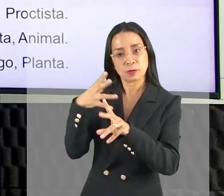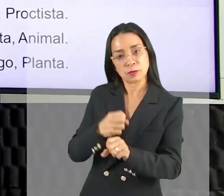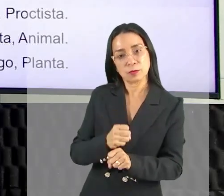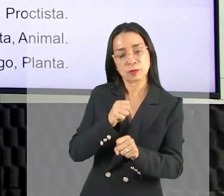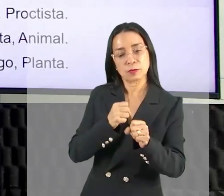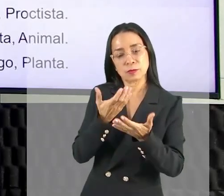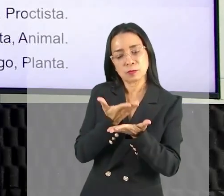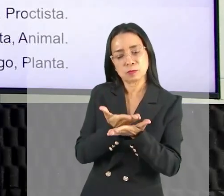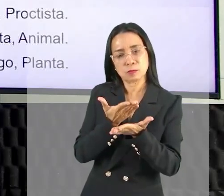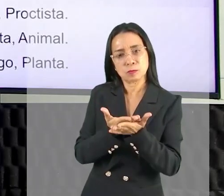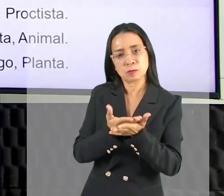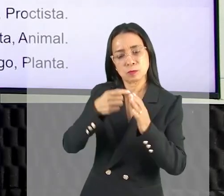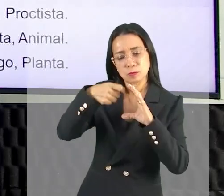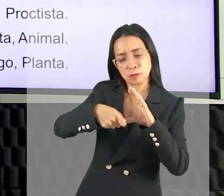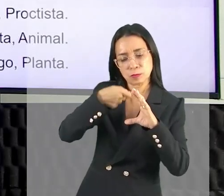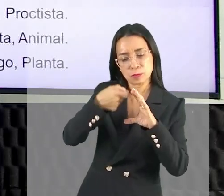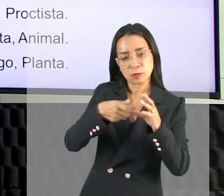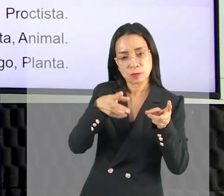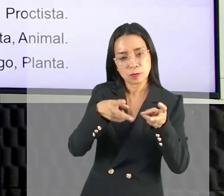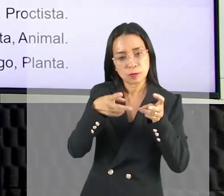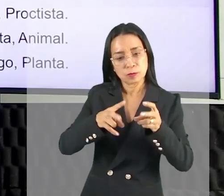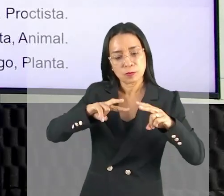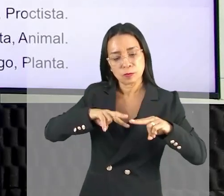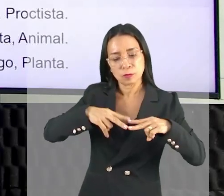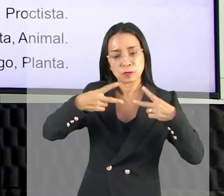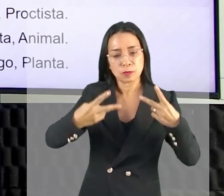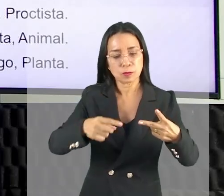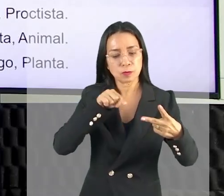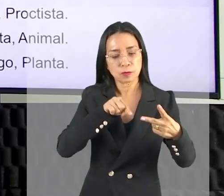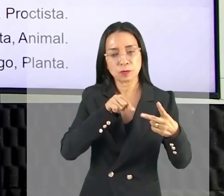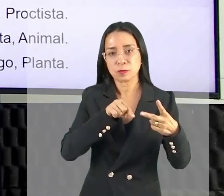revisar, estudar, de olho no link, né, que está aqui